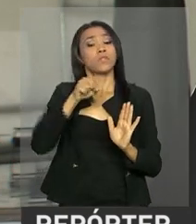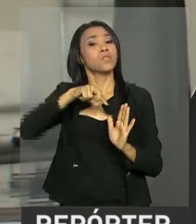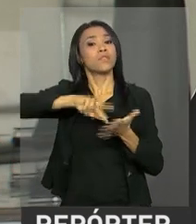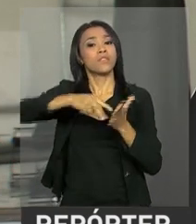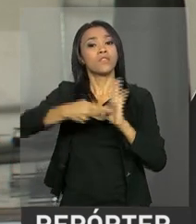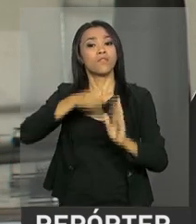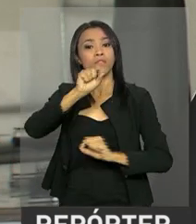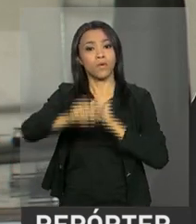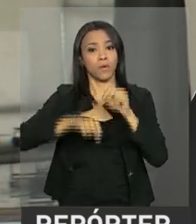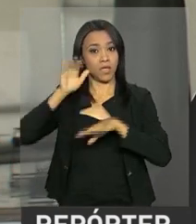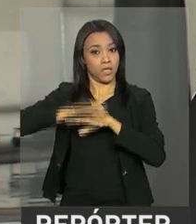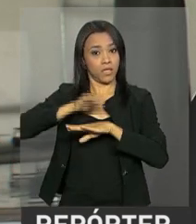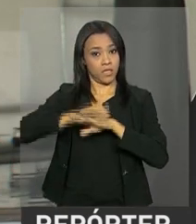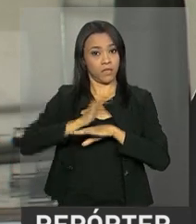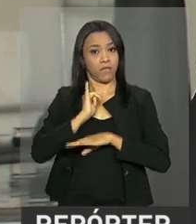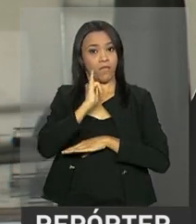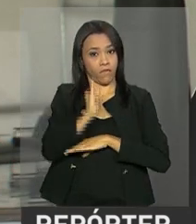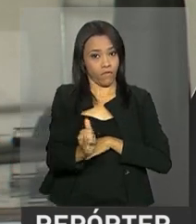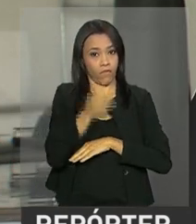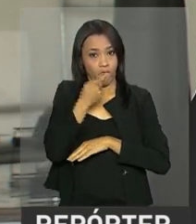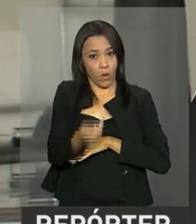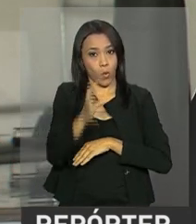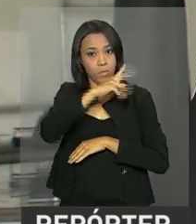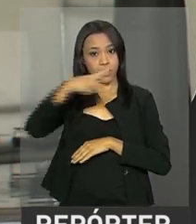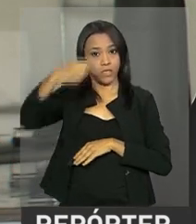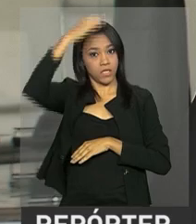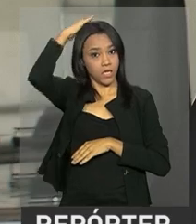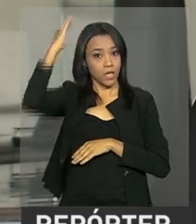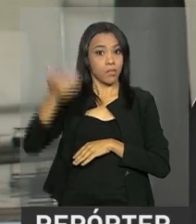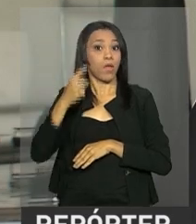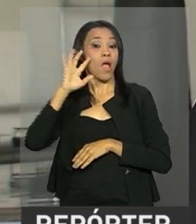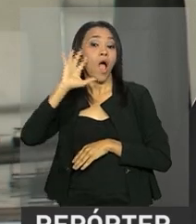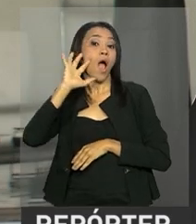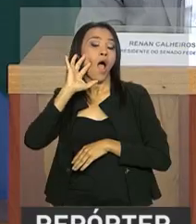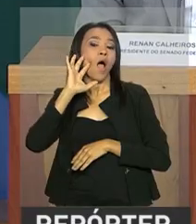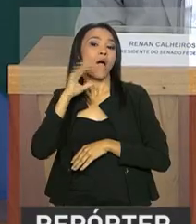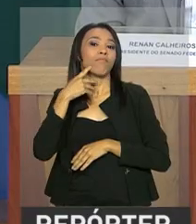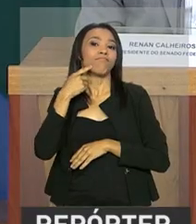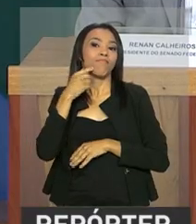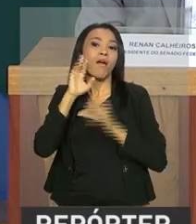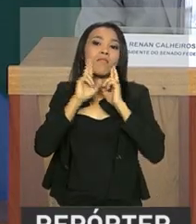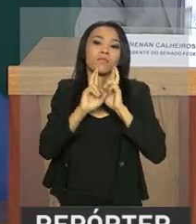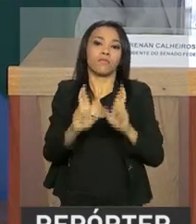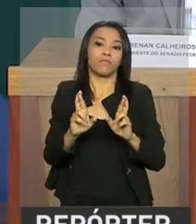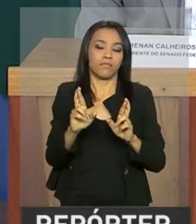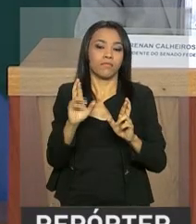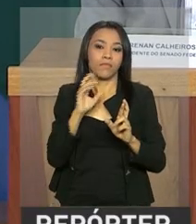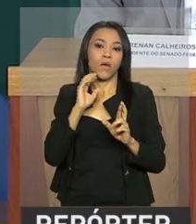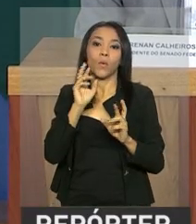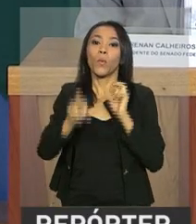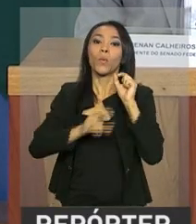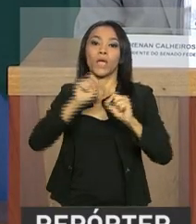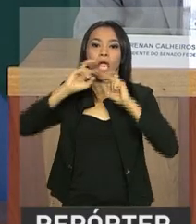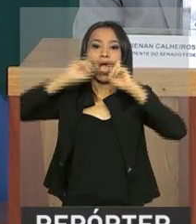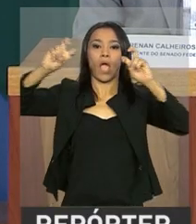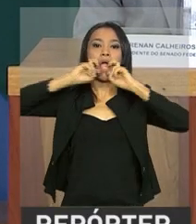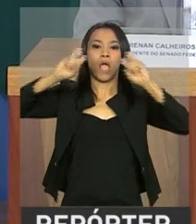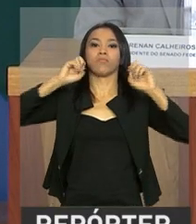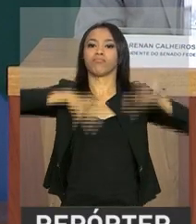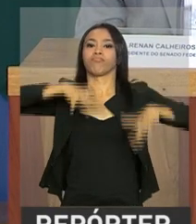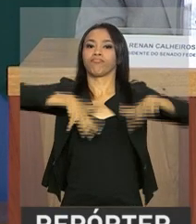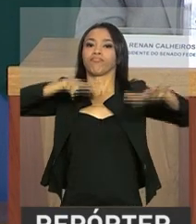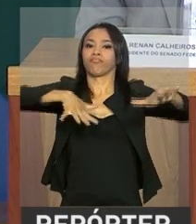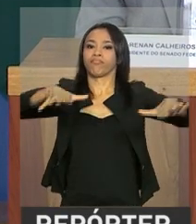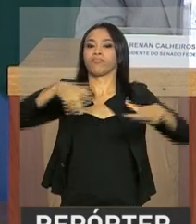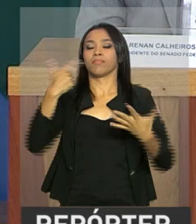significa, segundo o presidente Michel Temer, ouvir a voz das ruas. Era preciso atender aquilo